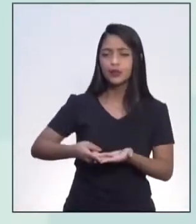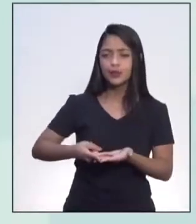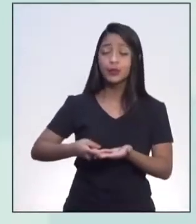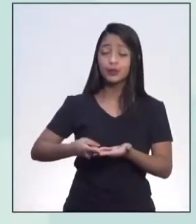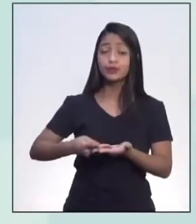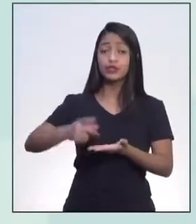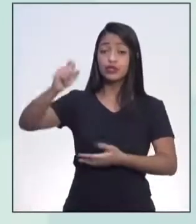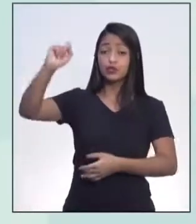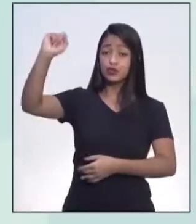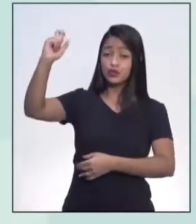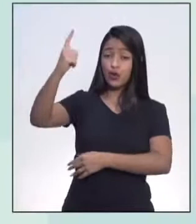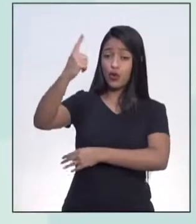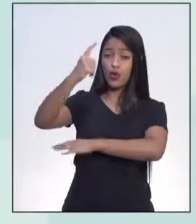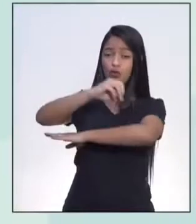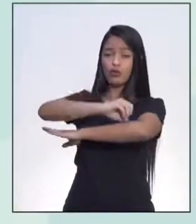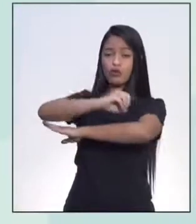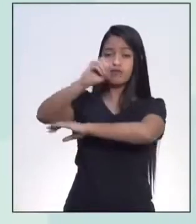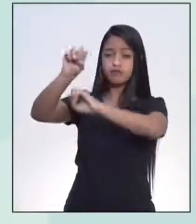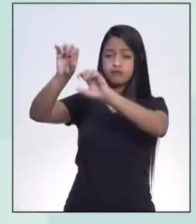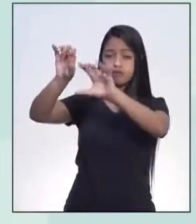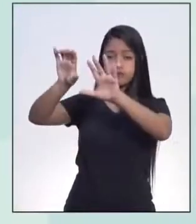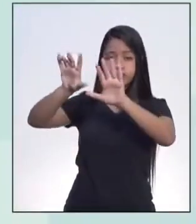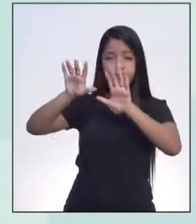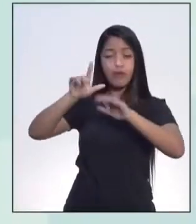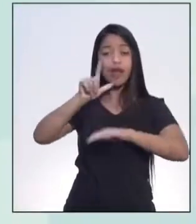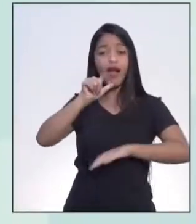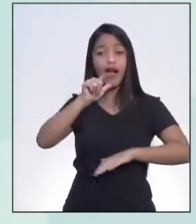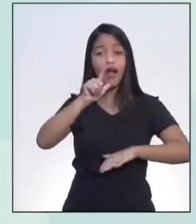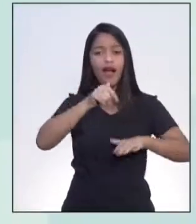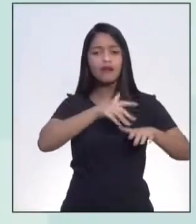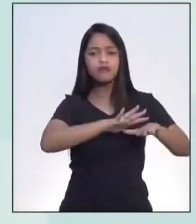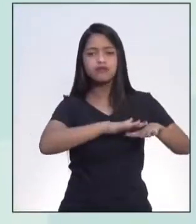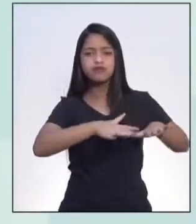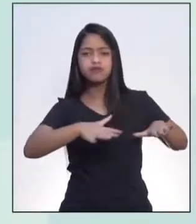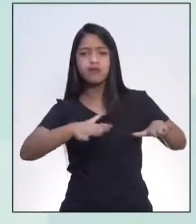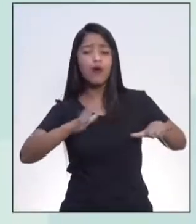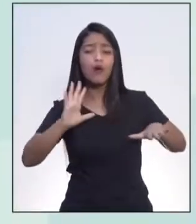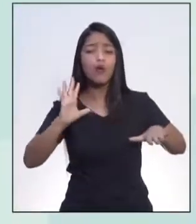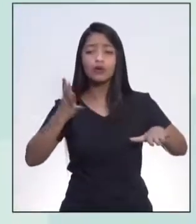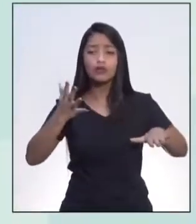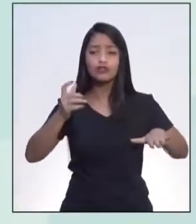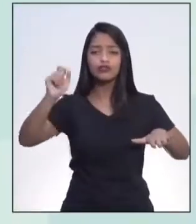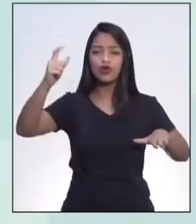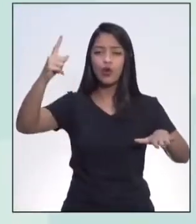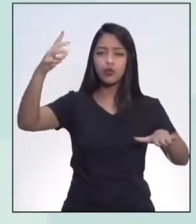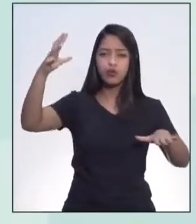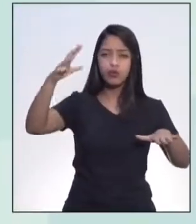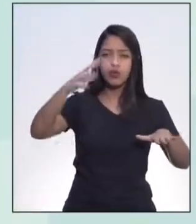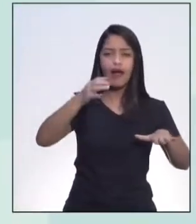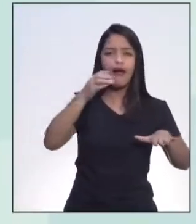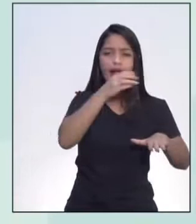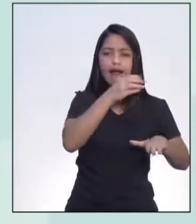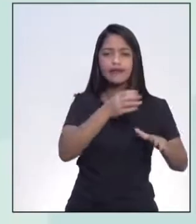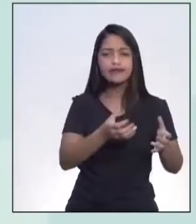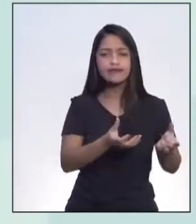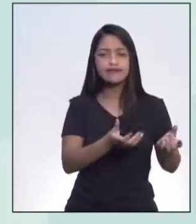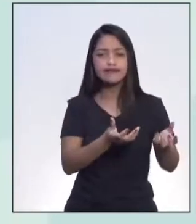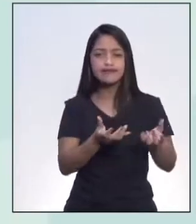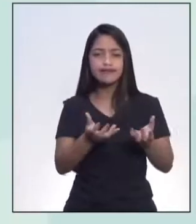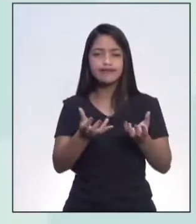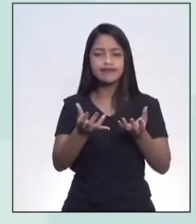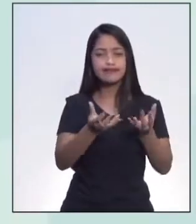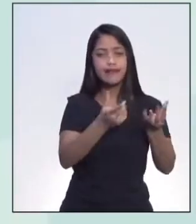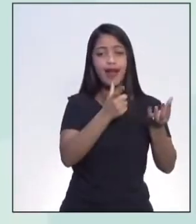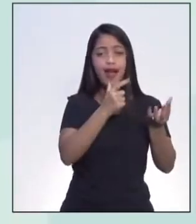do oceano evapora, né? Isso é uma causa. Qual é a consequência disso?